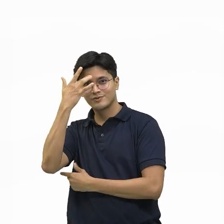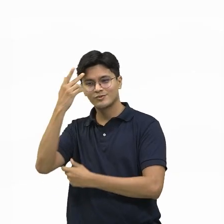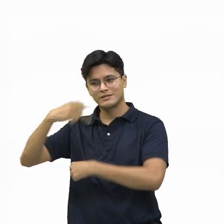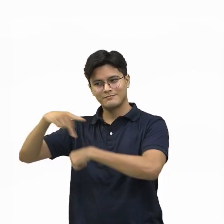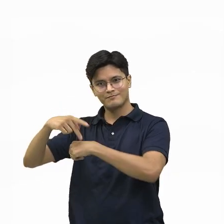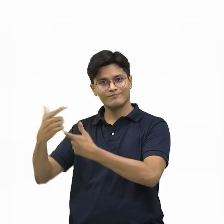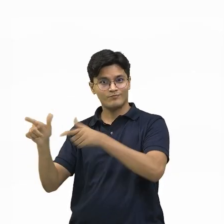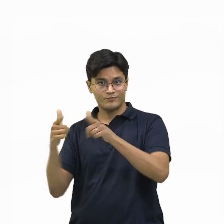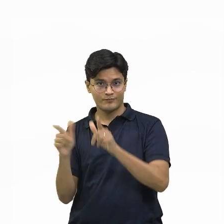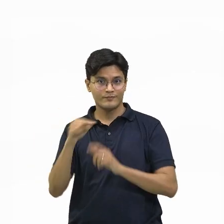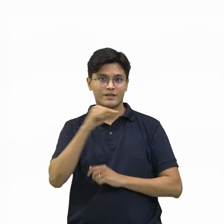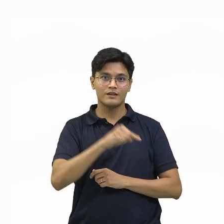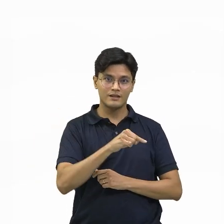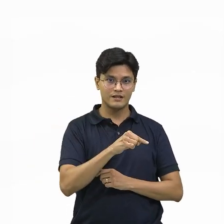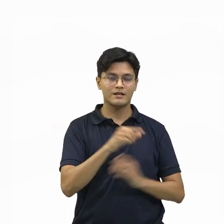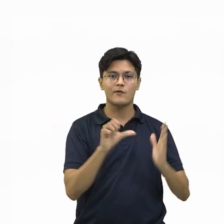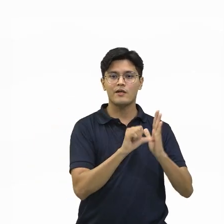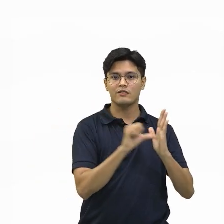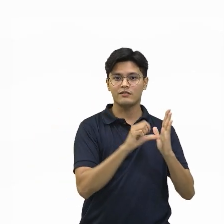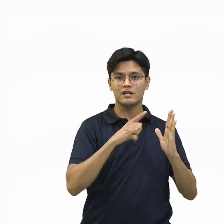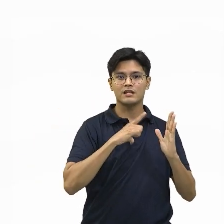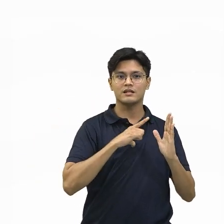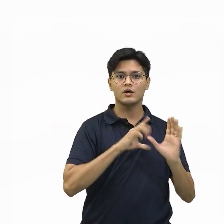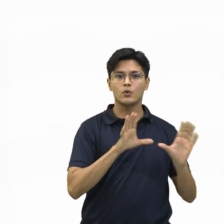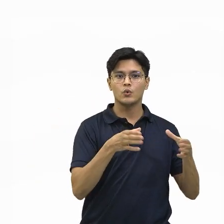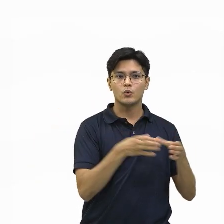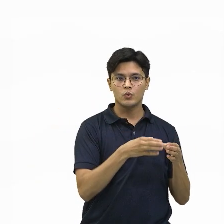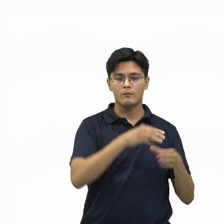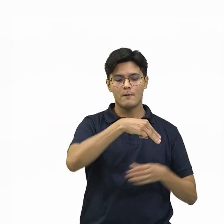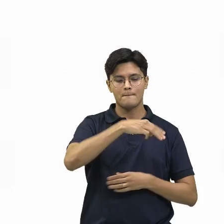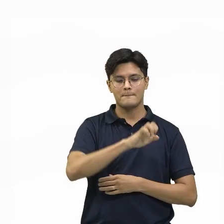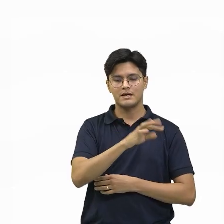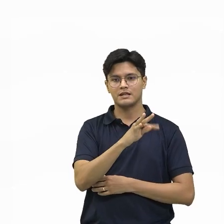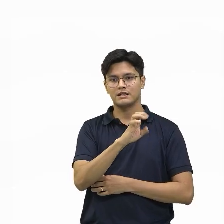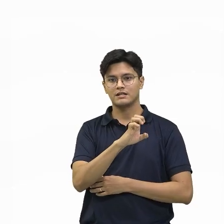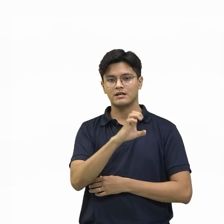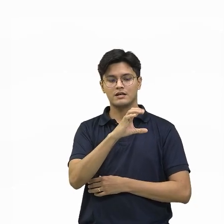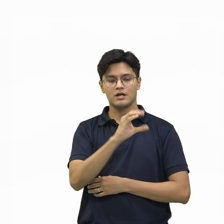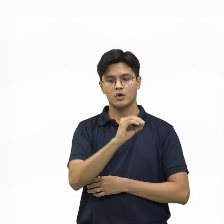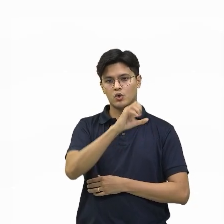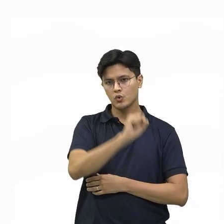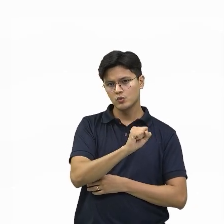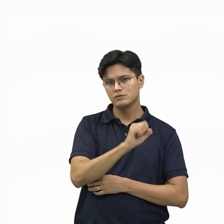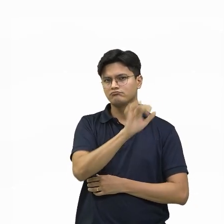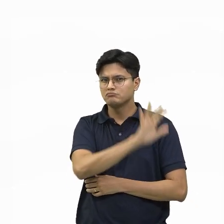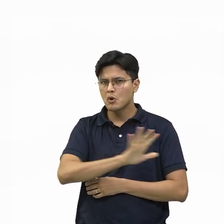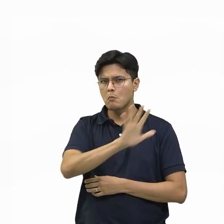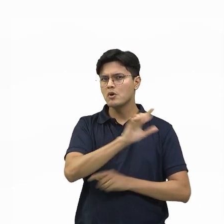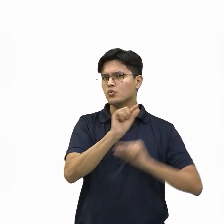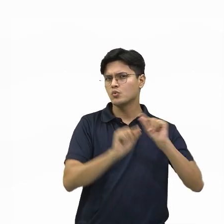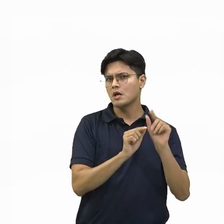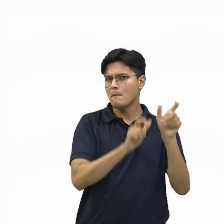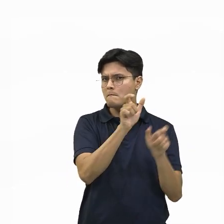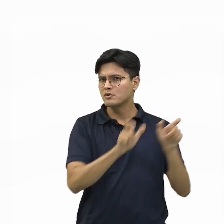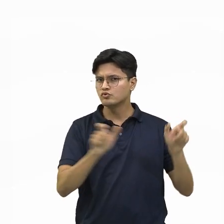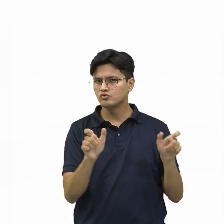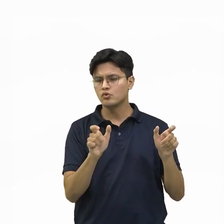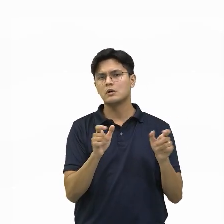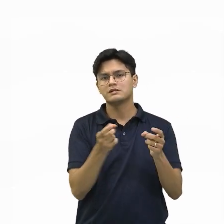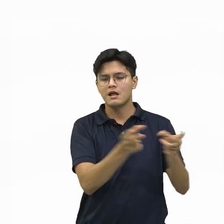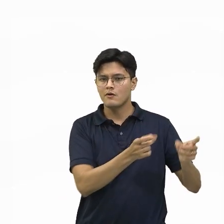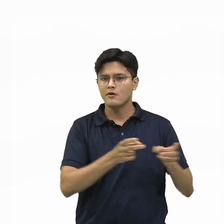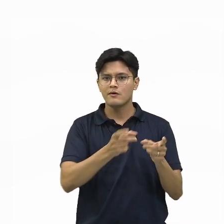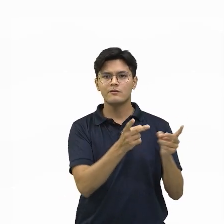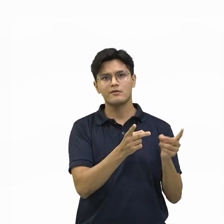que eram os metecos, e que, de um modo geral, esses metecos eram comerciantes, enfim, homens livres,